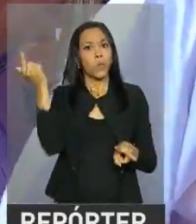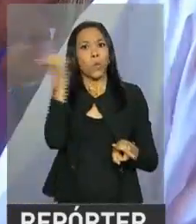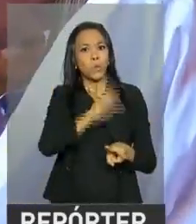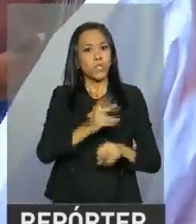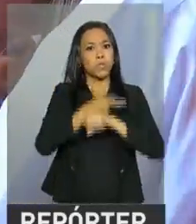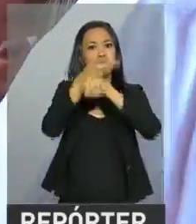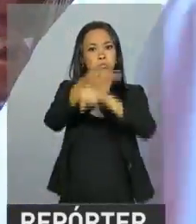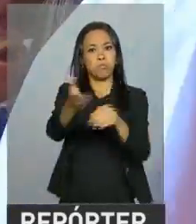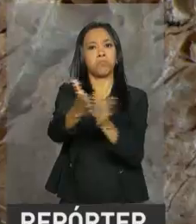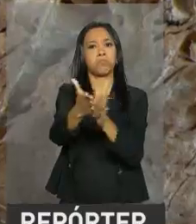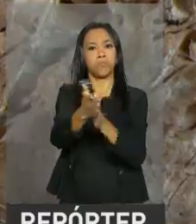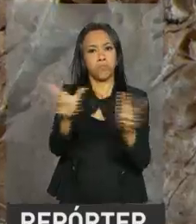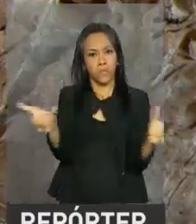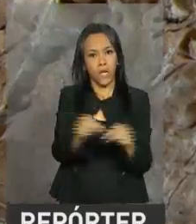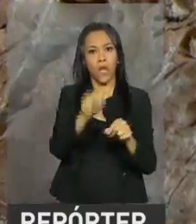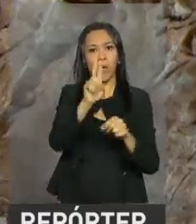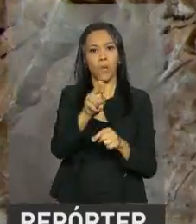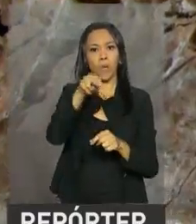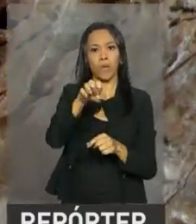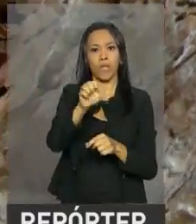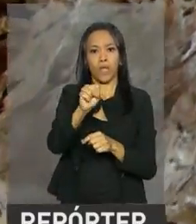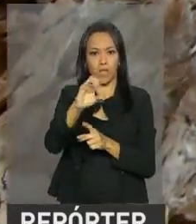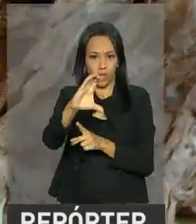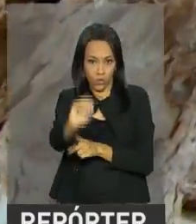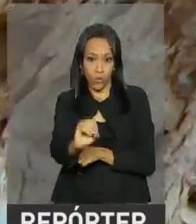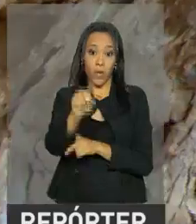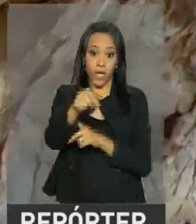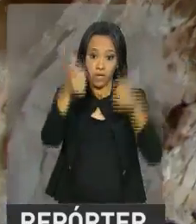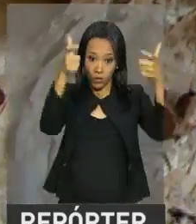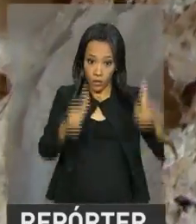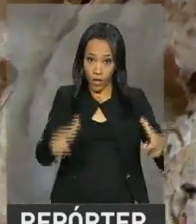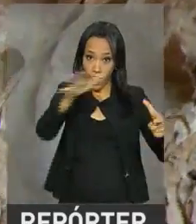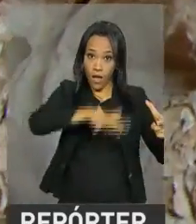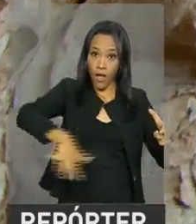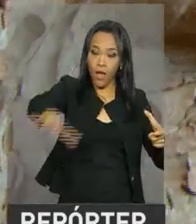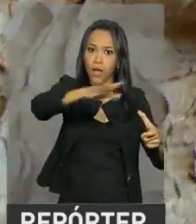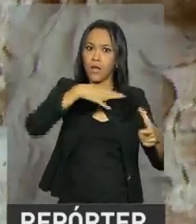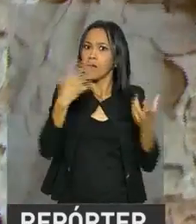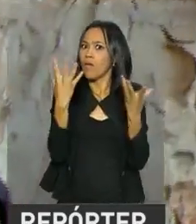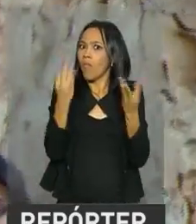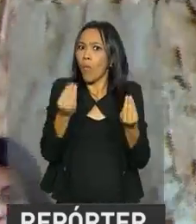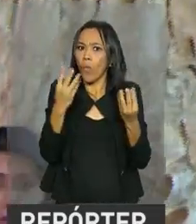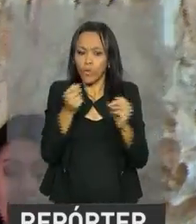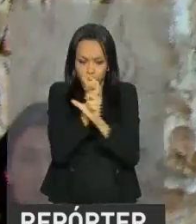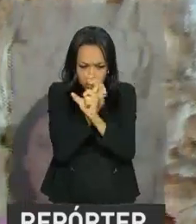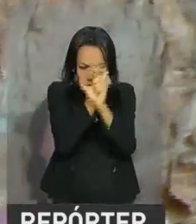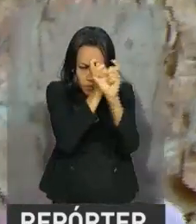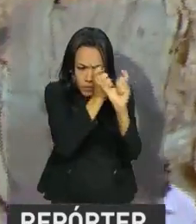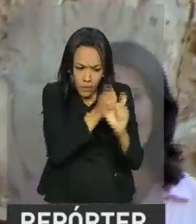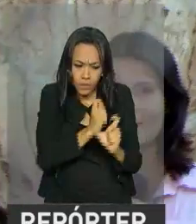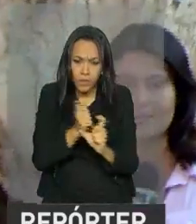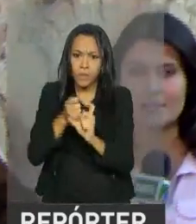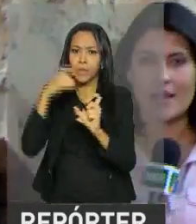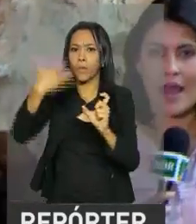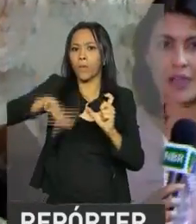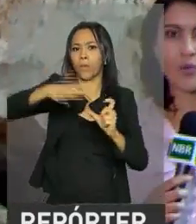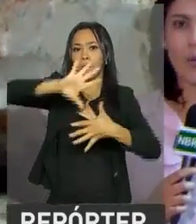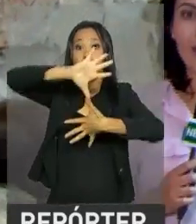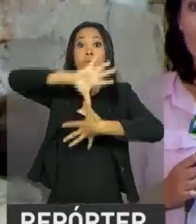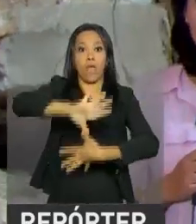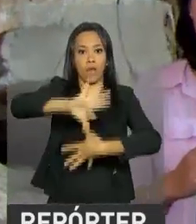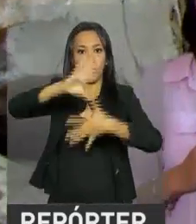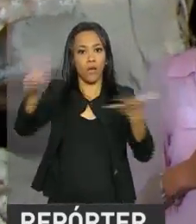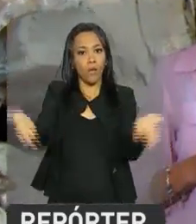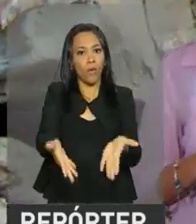título de patrimônio mundial o Parque Nacional da Serra da capivara tem a maior concentração de sítios arqueológicos das Américas